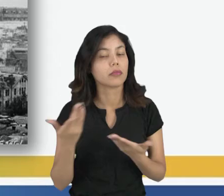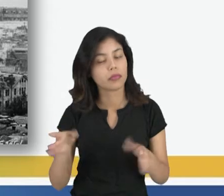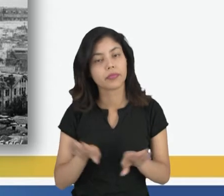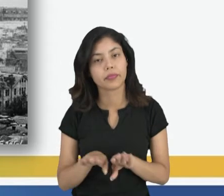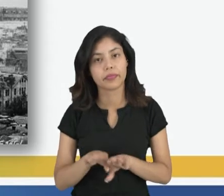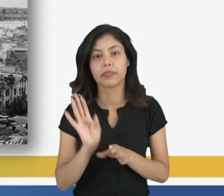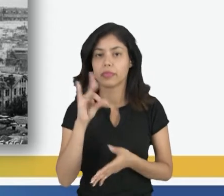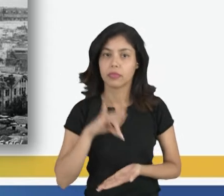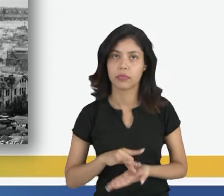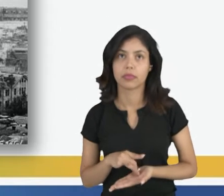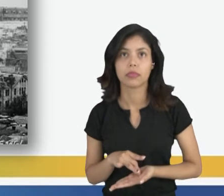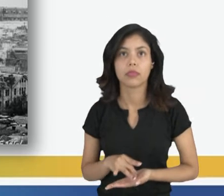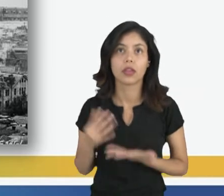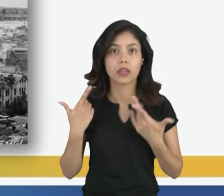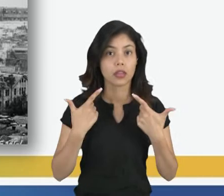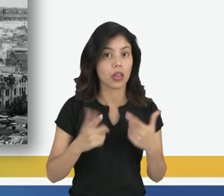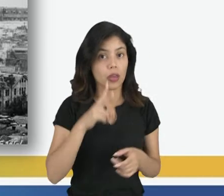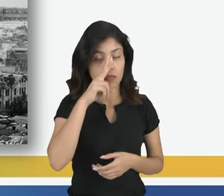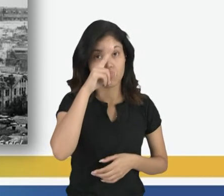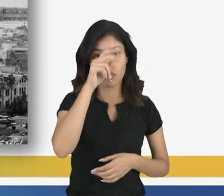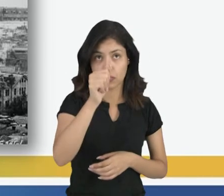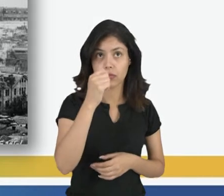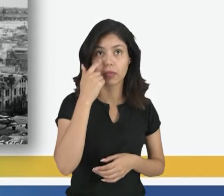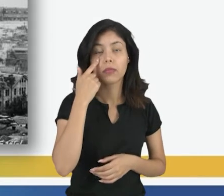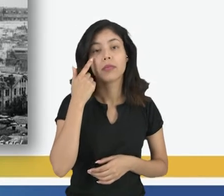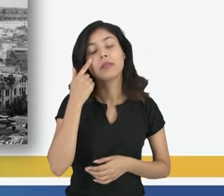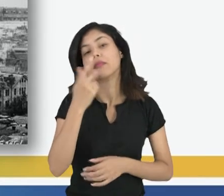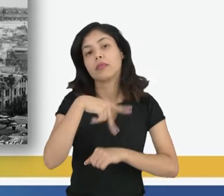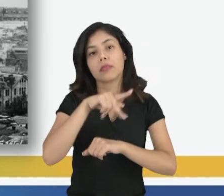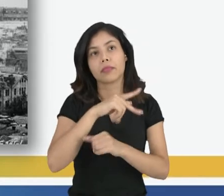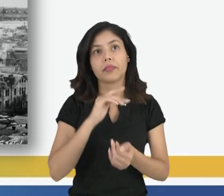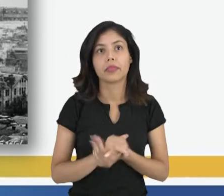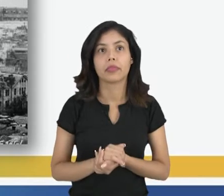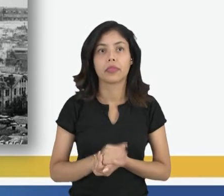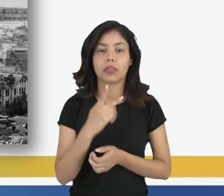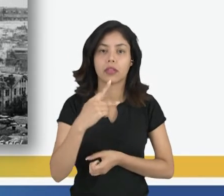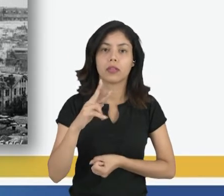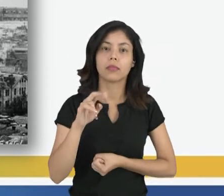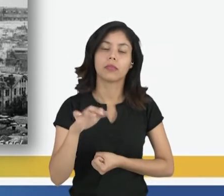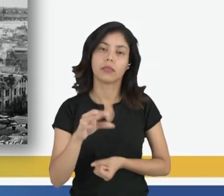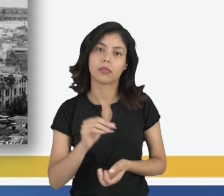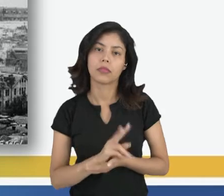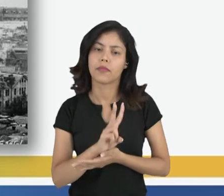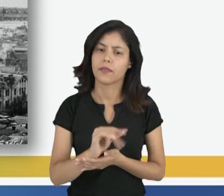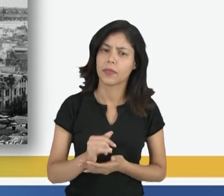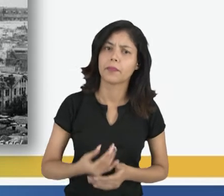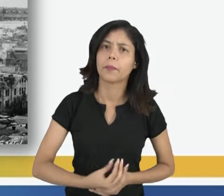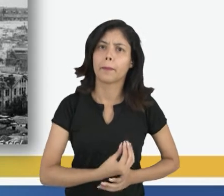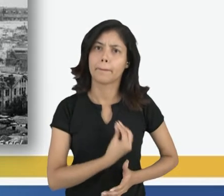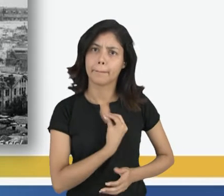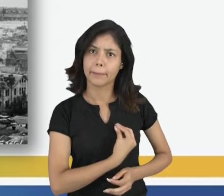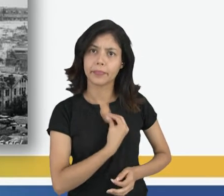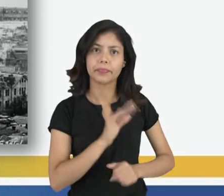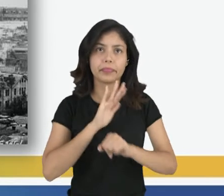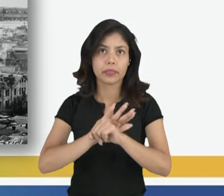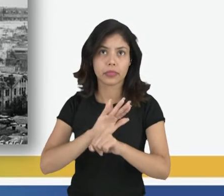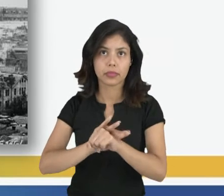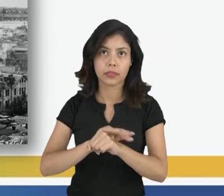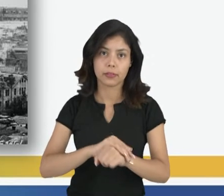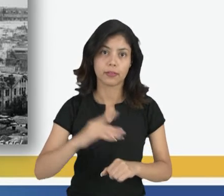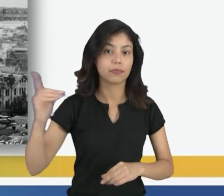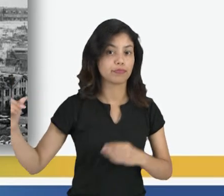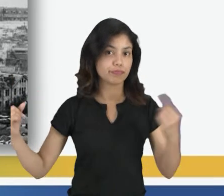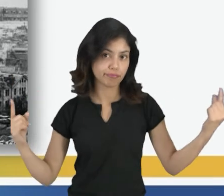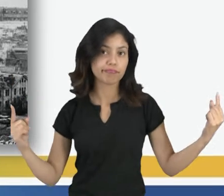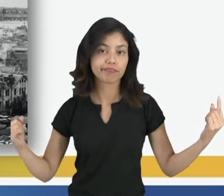de fato, né, essas forças, né, desses países, dessas potências, elas vão se fazer presente para ajudar os lados